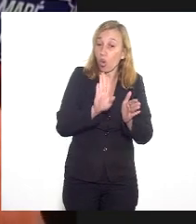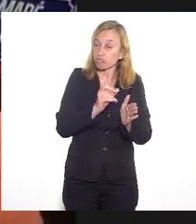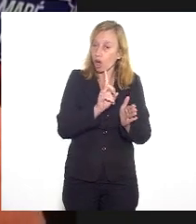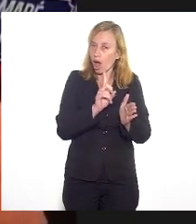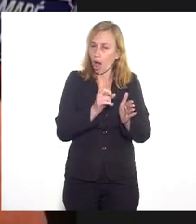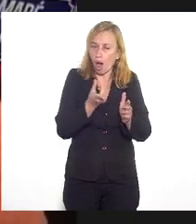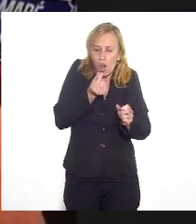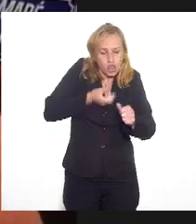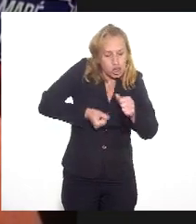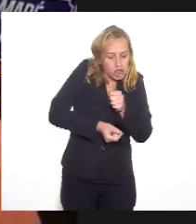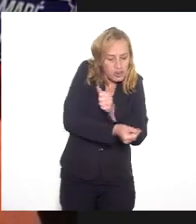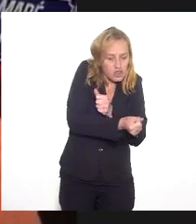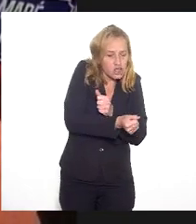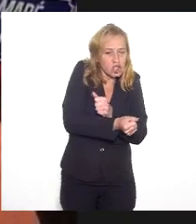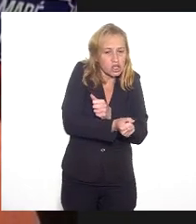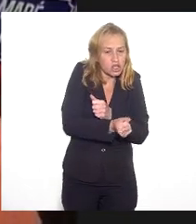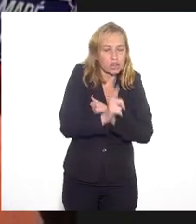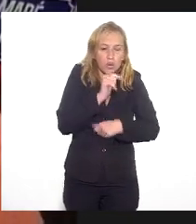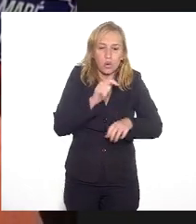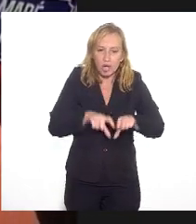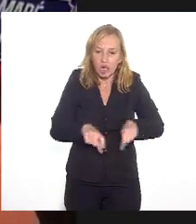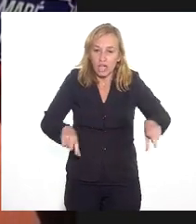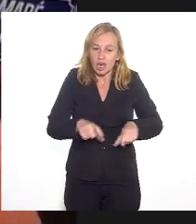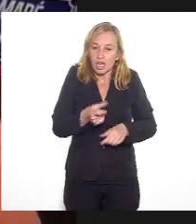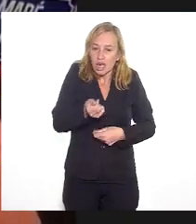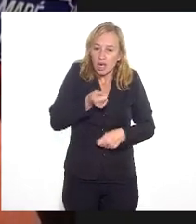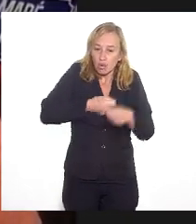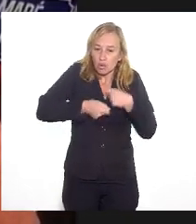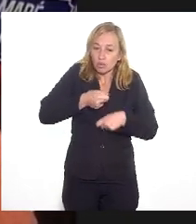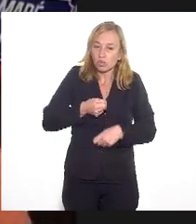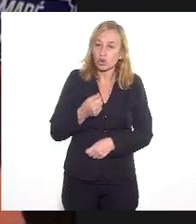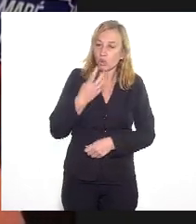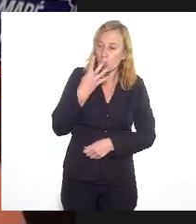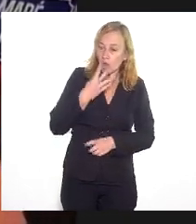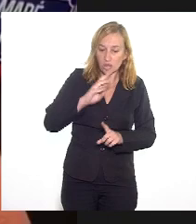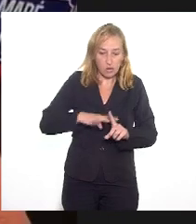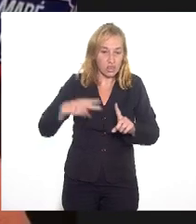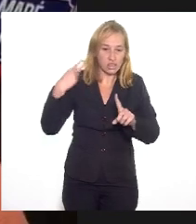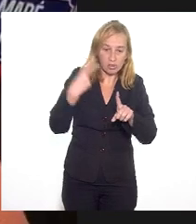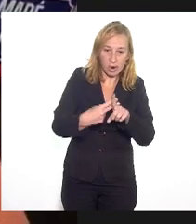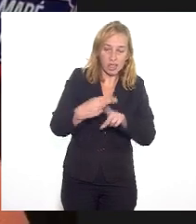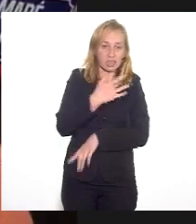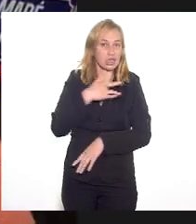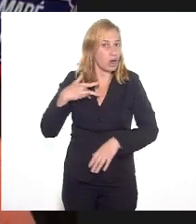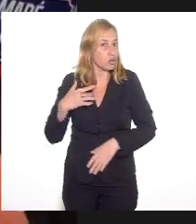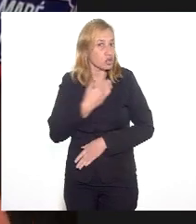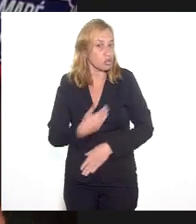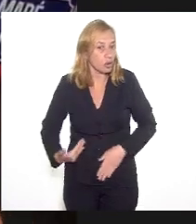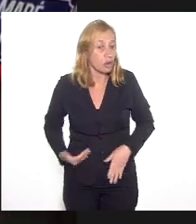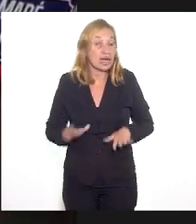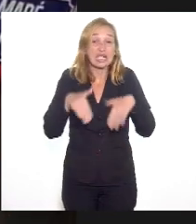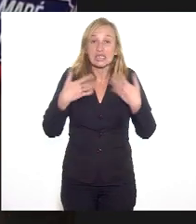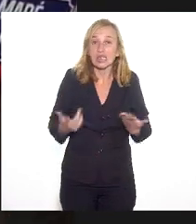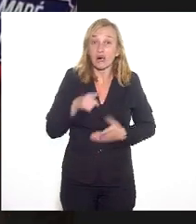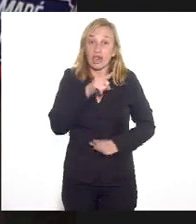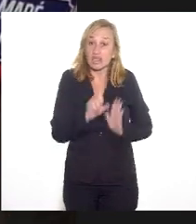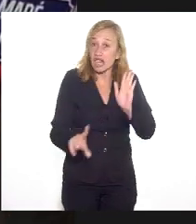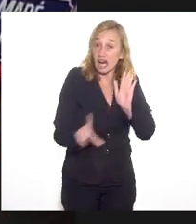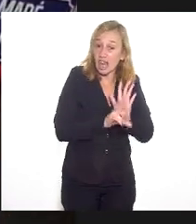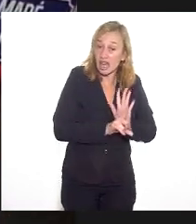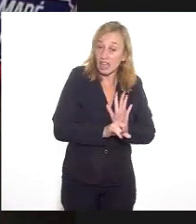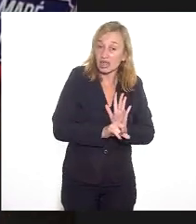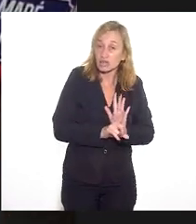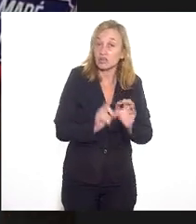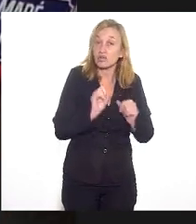investido em saneamento básico, a gente economiza pelo menos 4 vezes mais em saúde pública. Então, essas diretrizes